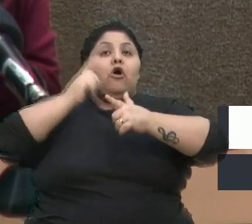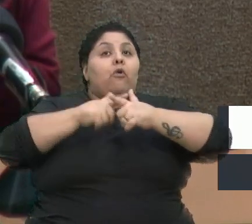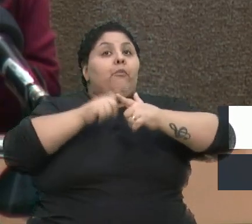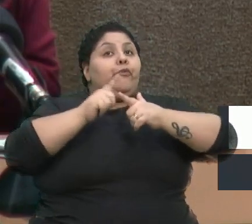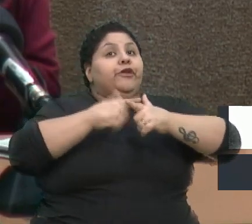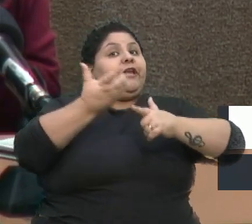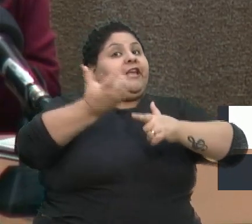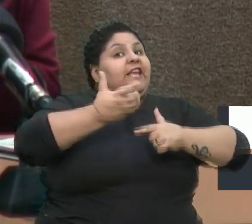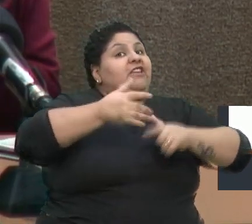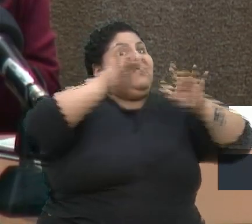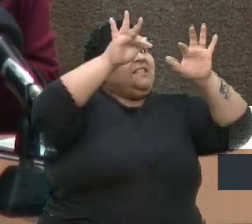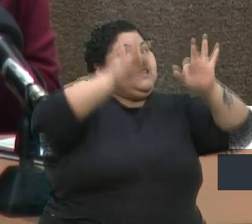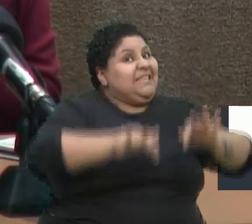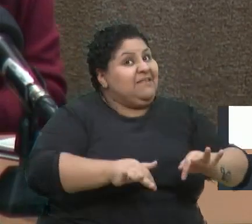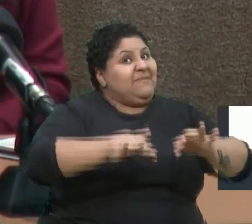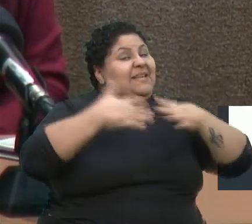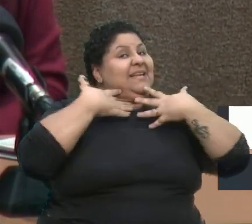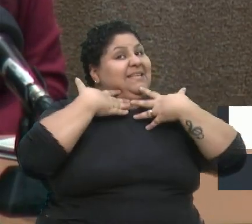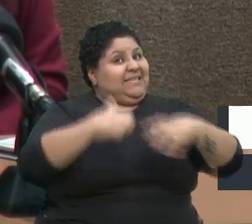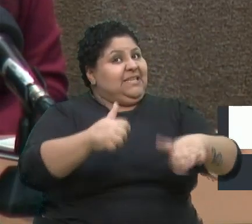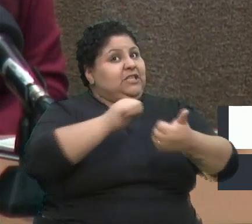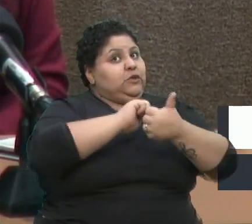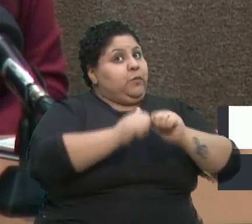Esporte, nós denunciamos aqui.